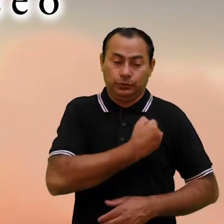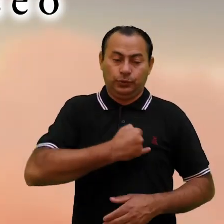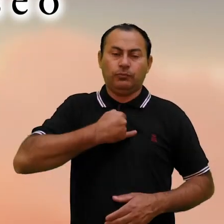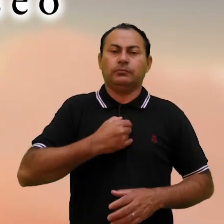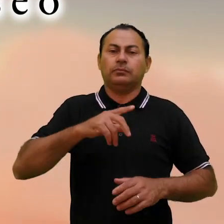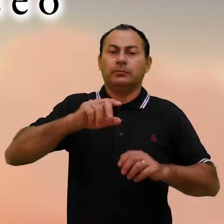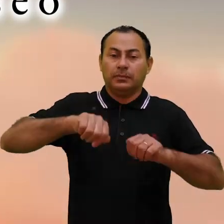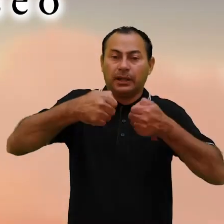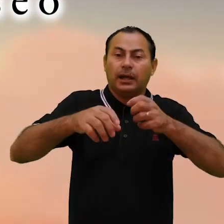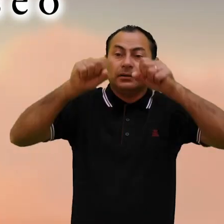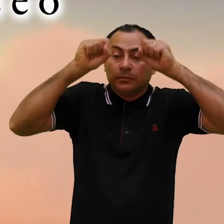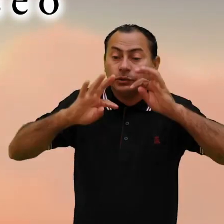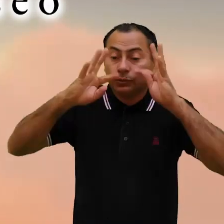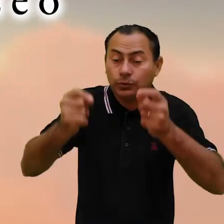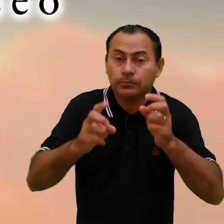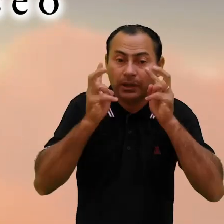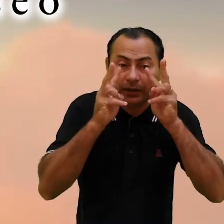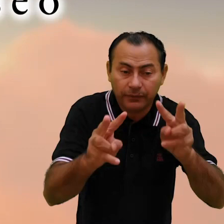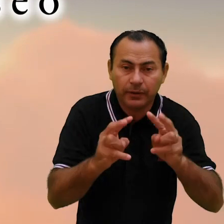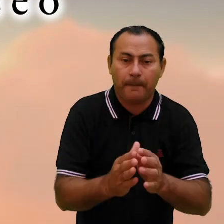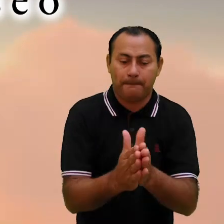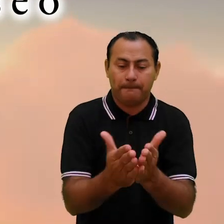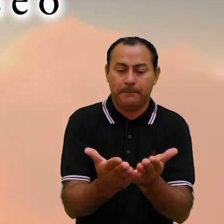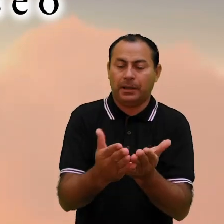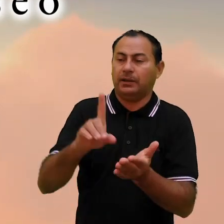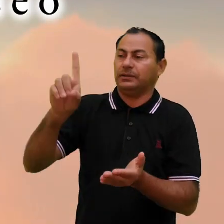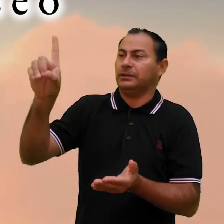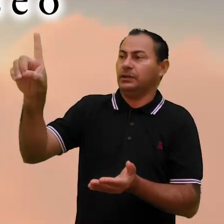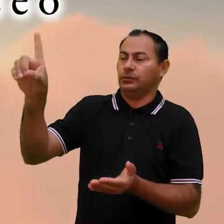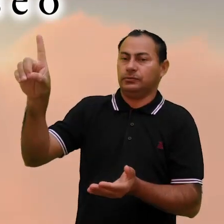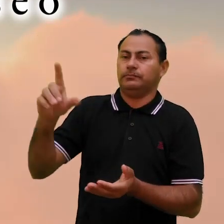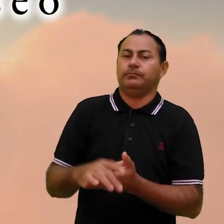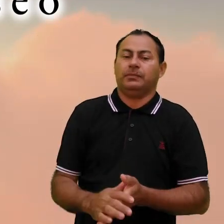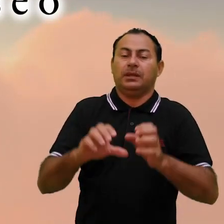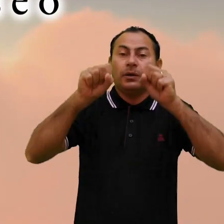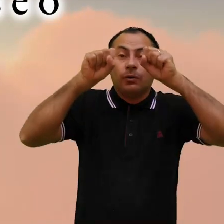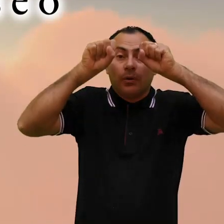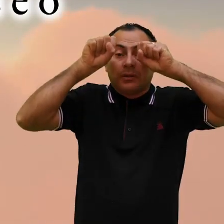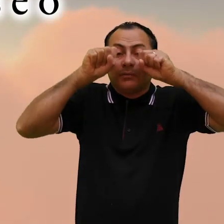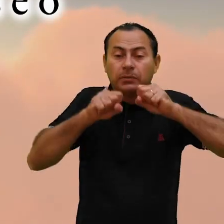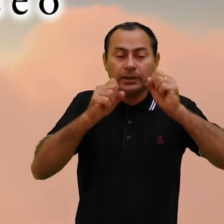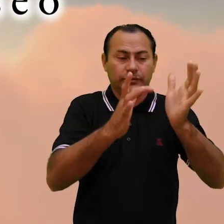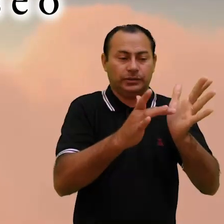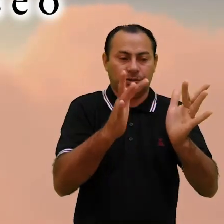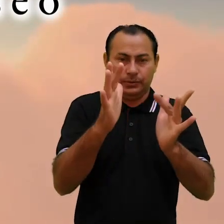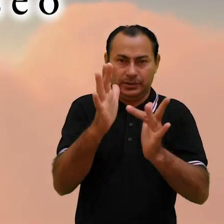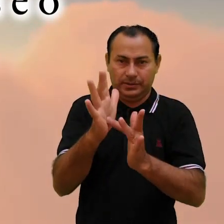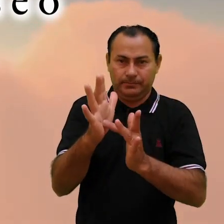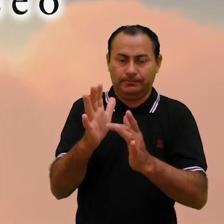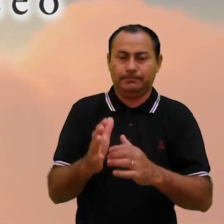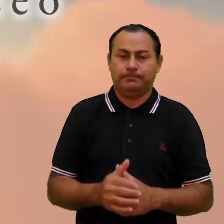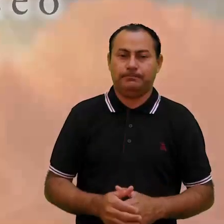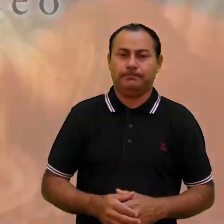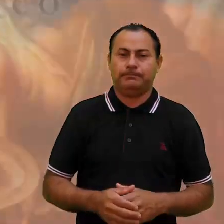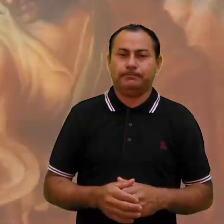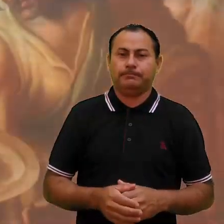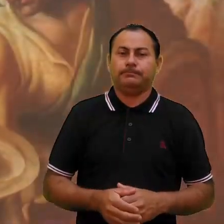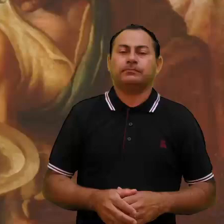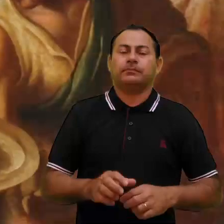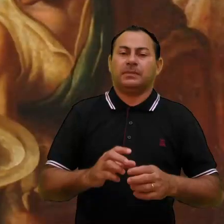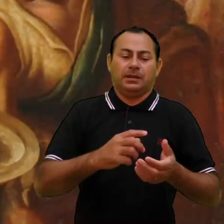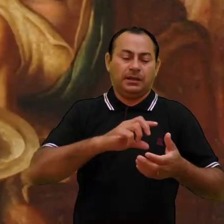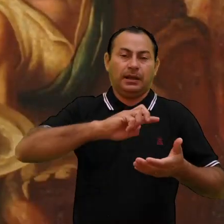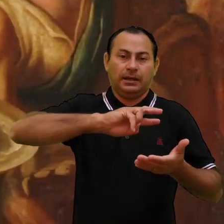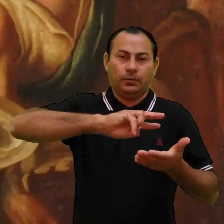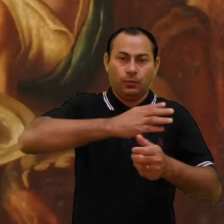de tudo que viu, isto é, a palavra de Deus e o testemunho de Jesus Cristo. A